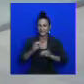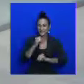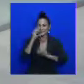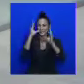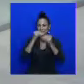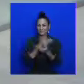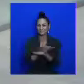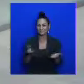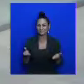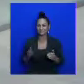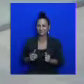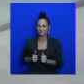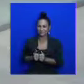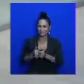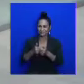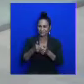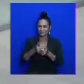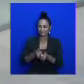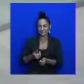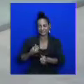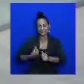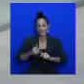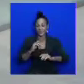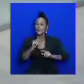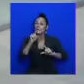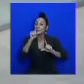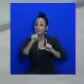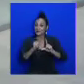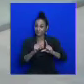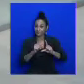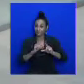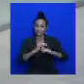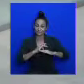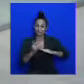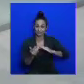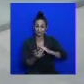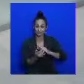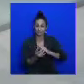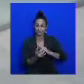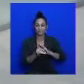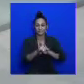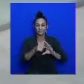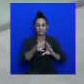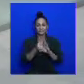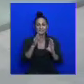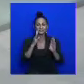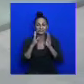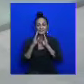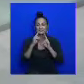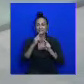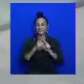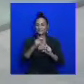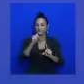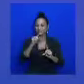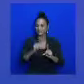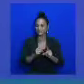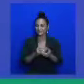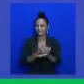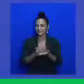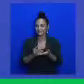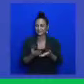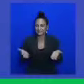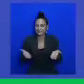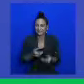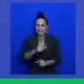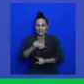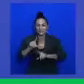Olá, muito boa noite a todos que nos acompanham ao vivo pela Rede TV e pelos perfis do Facebook e do YouTube da Caixa e da Rede TV. Está no